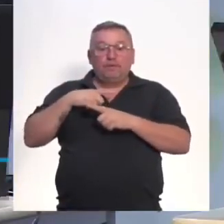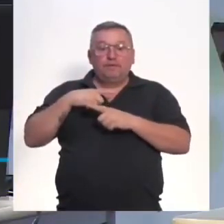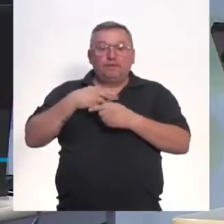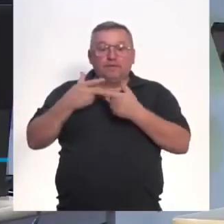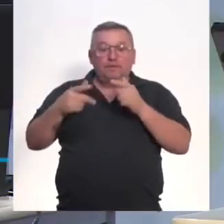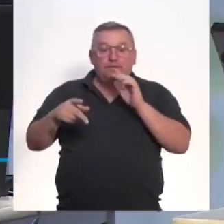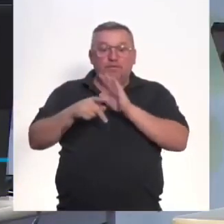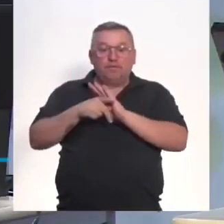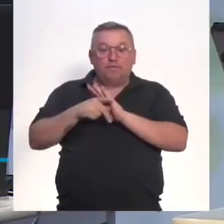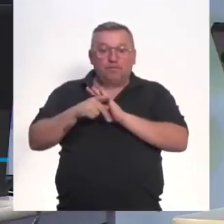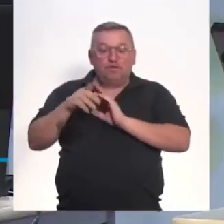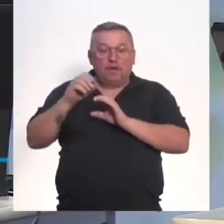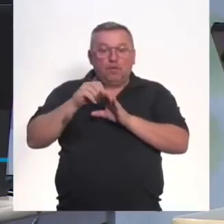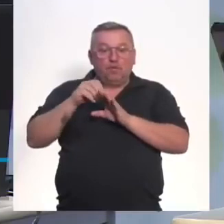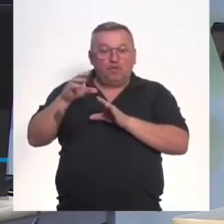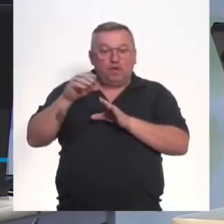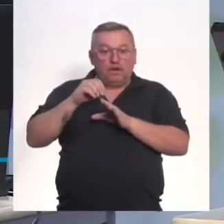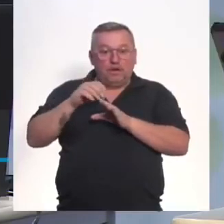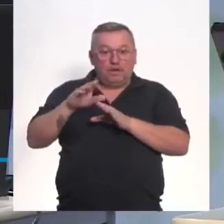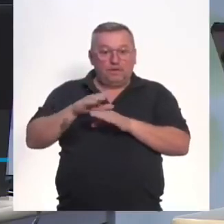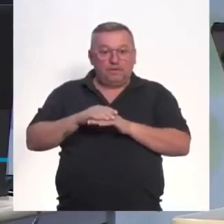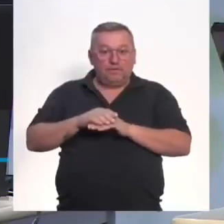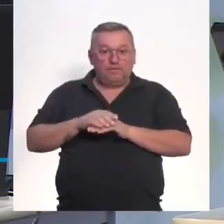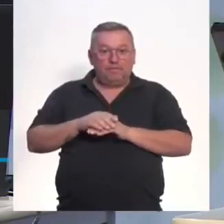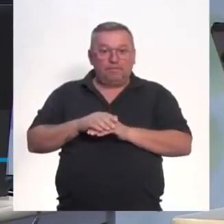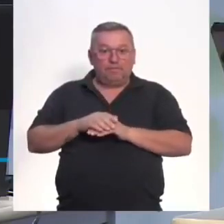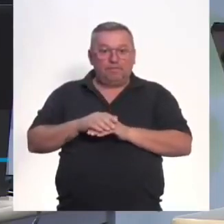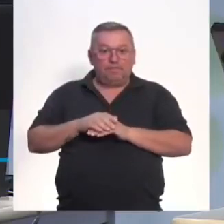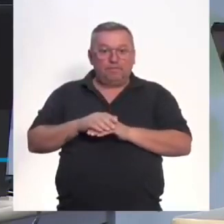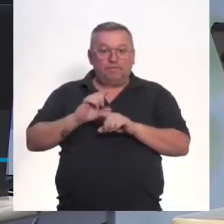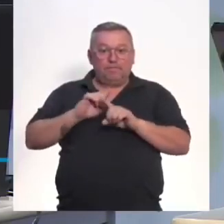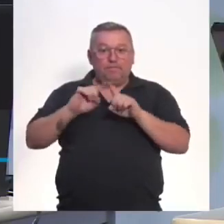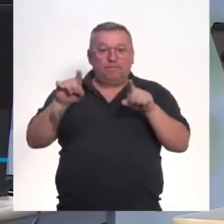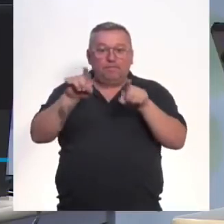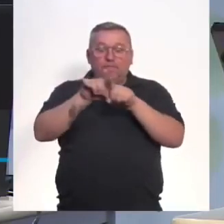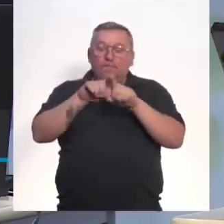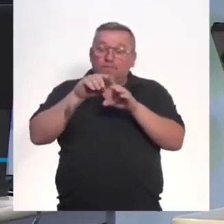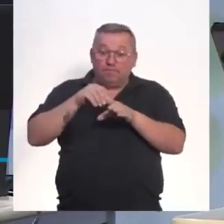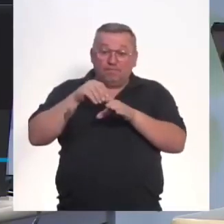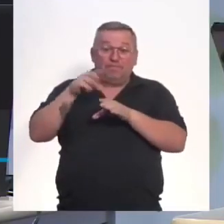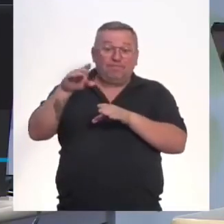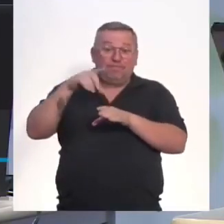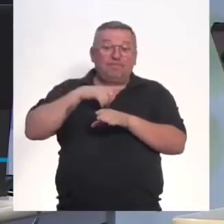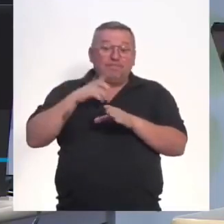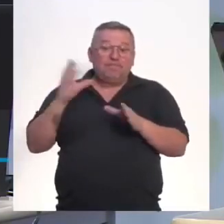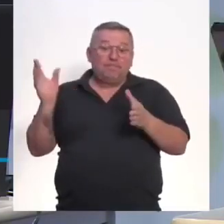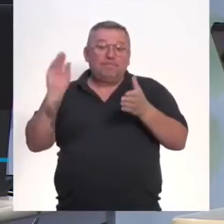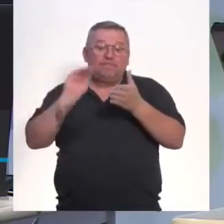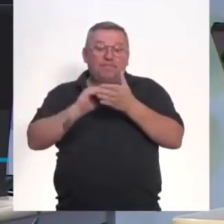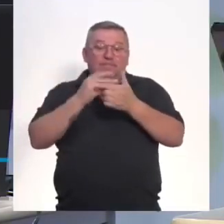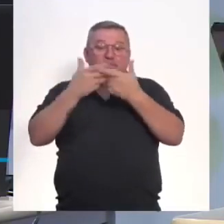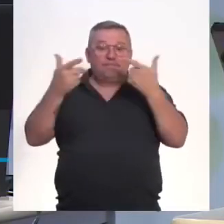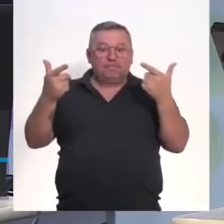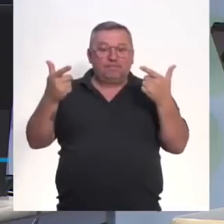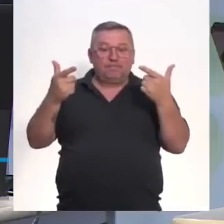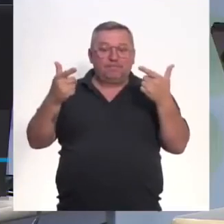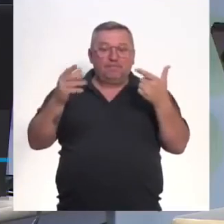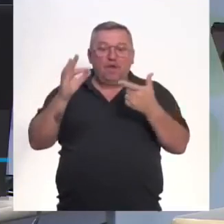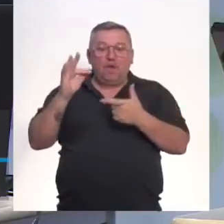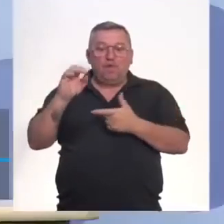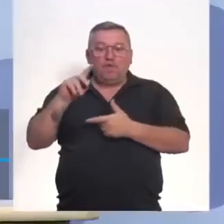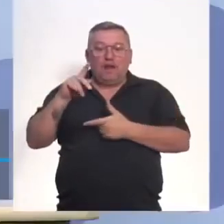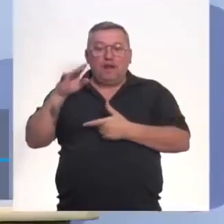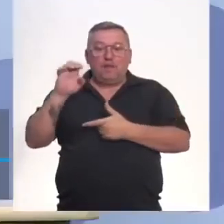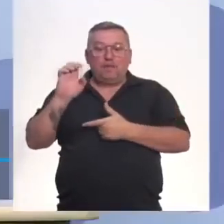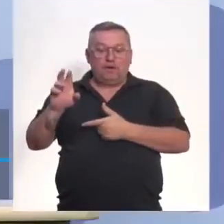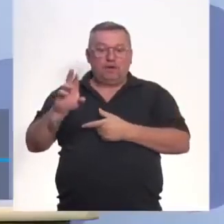direto? A Pro já deu dica? Isso. Eu já dei dica. Mas além da dica que eu dei, dá para acrescentar alguma coisa. Felipe já